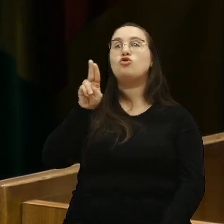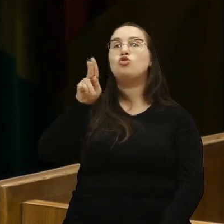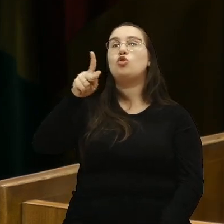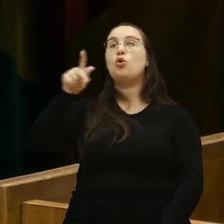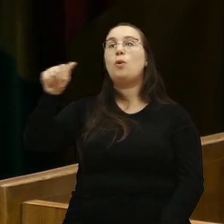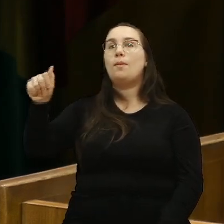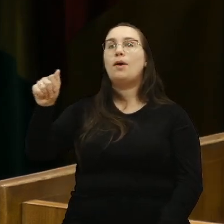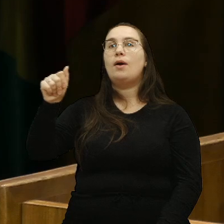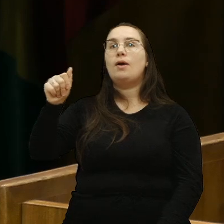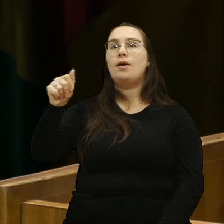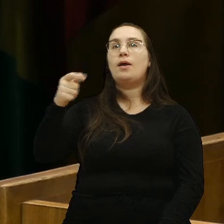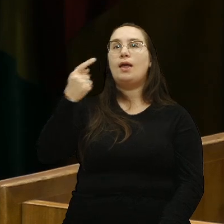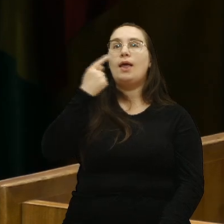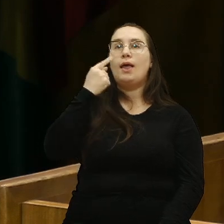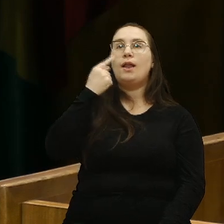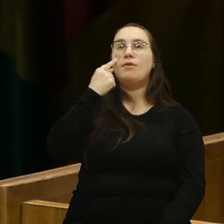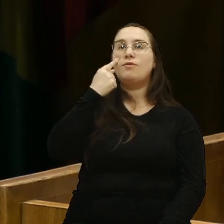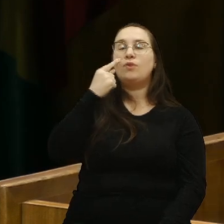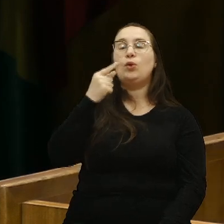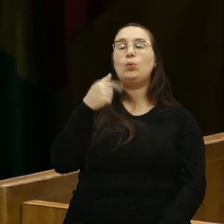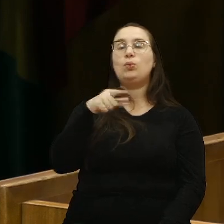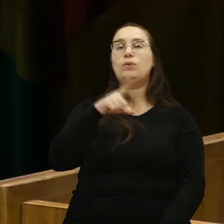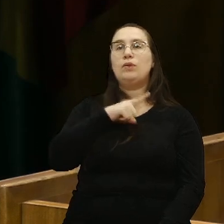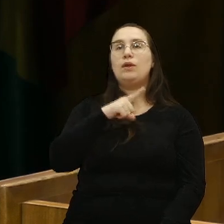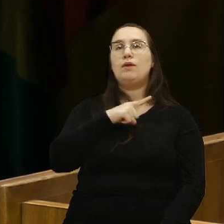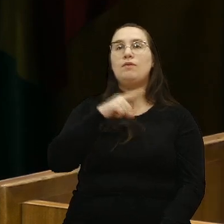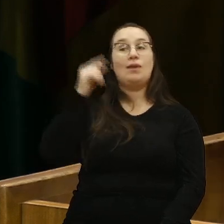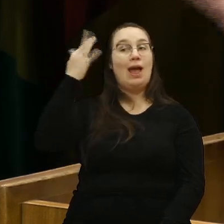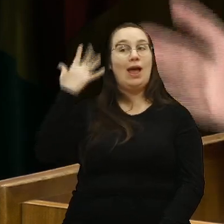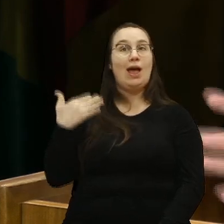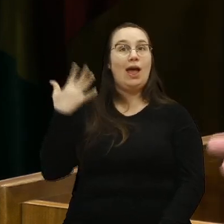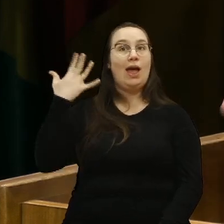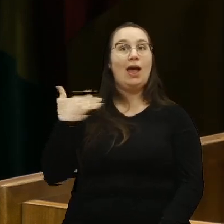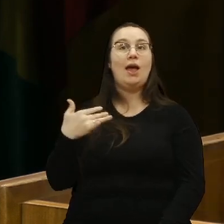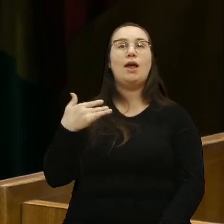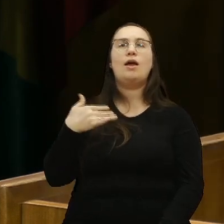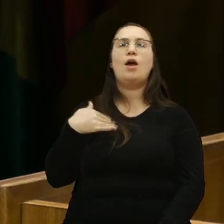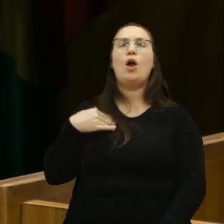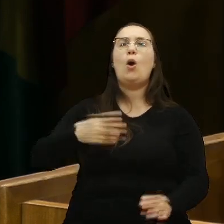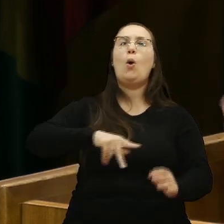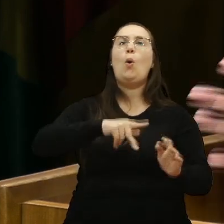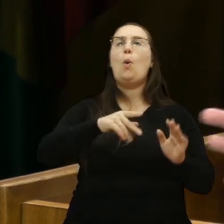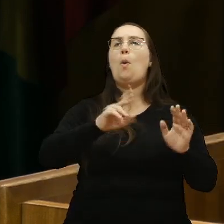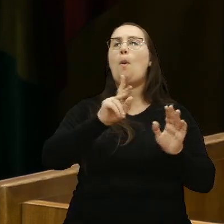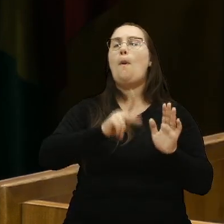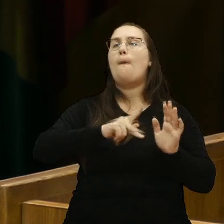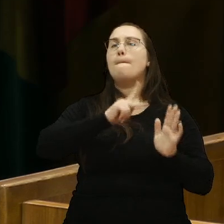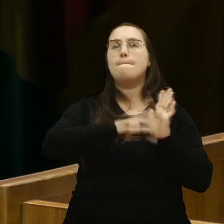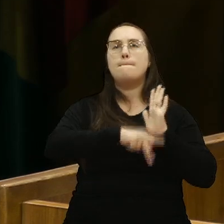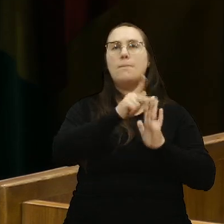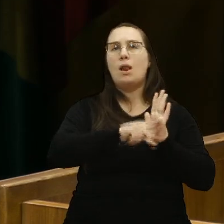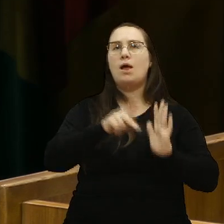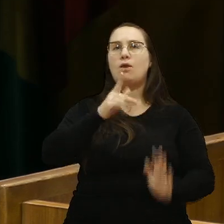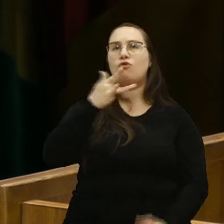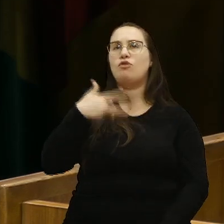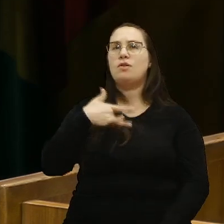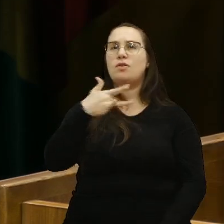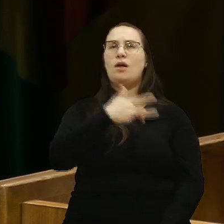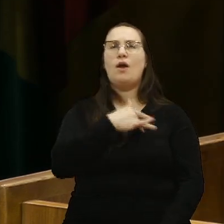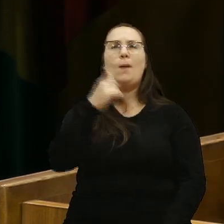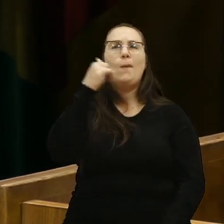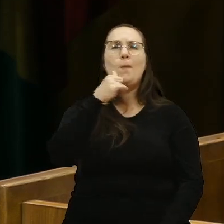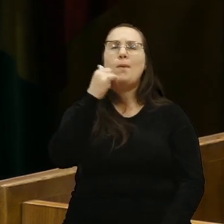vereadora Daiane esteve vivendo esse caso também. Plano, estava na carência, uma menina linda lá com uma situação